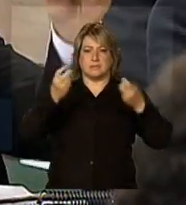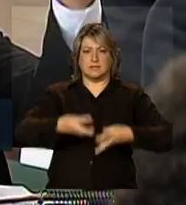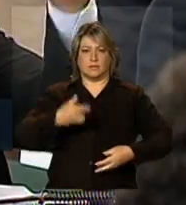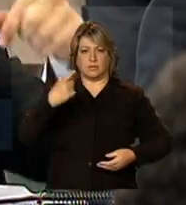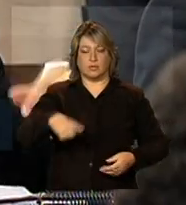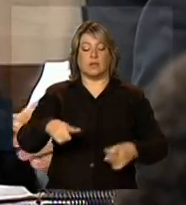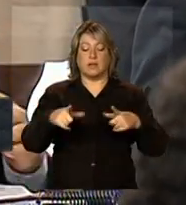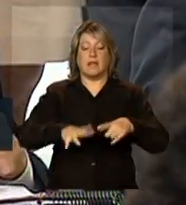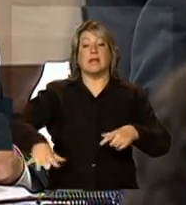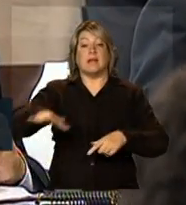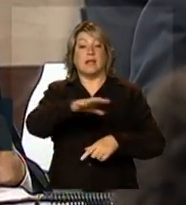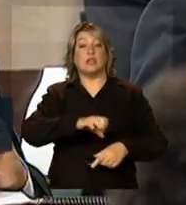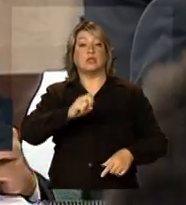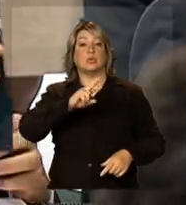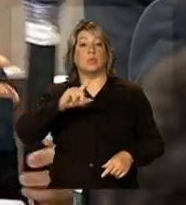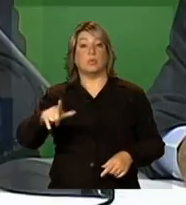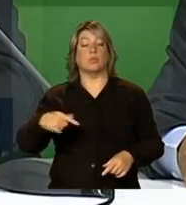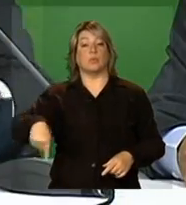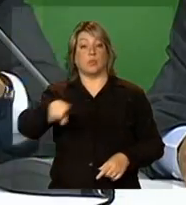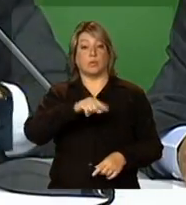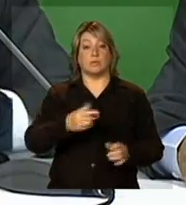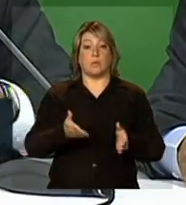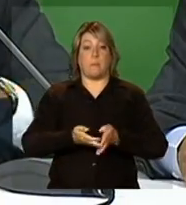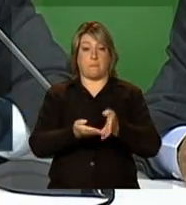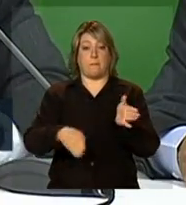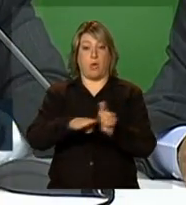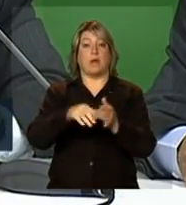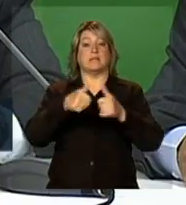sul e os portos que estão contemplados.